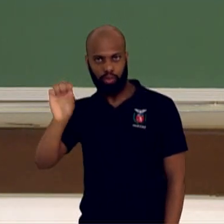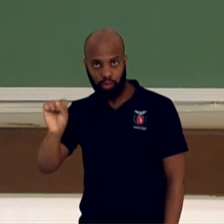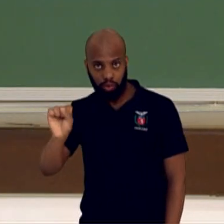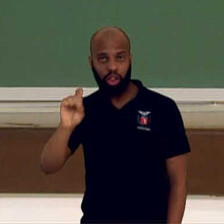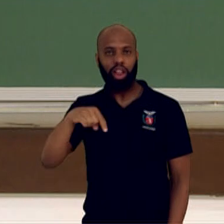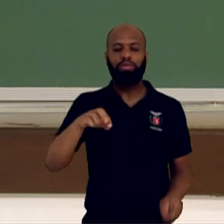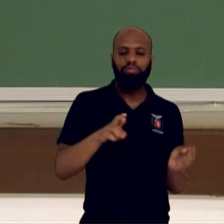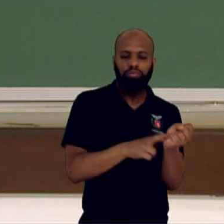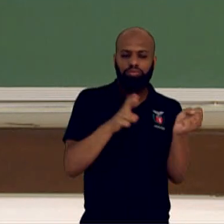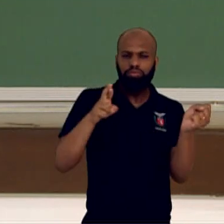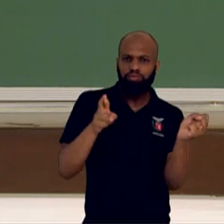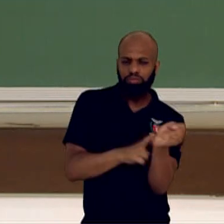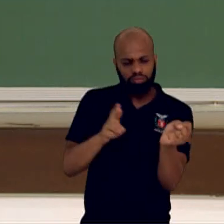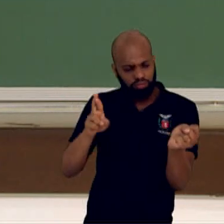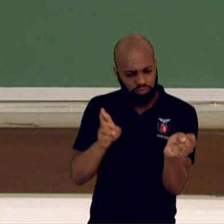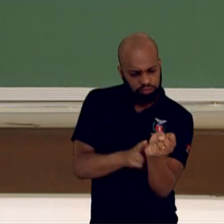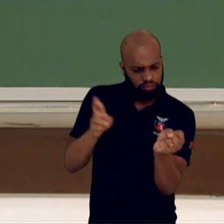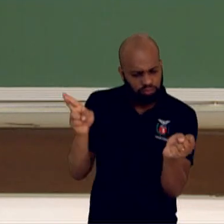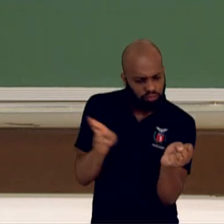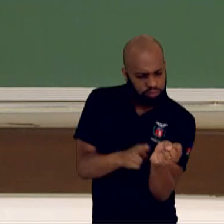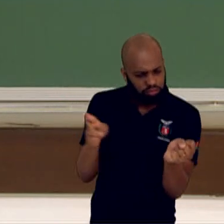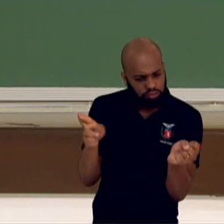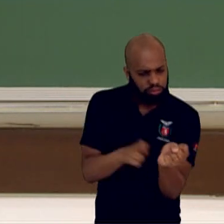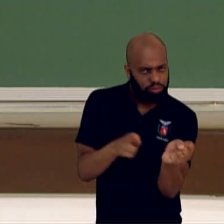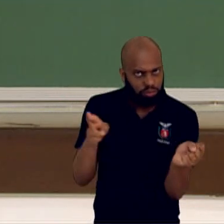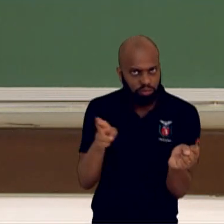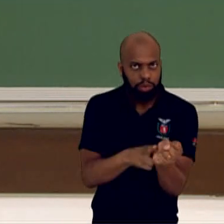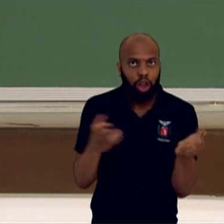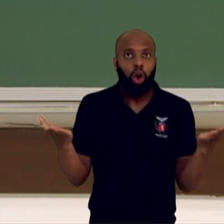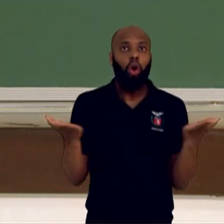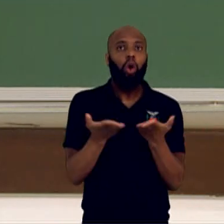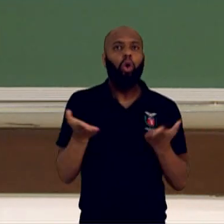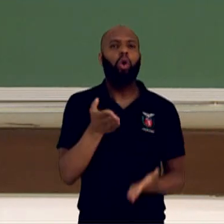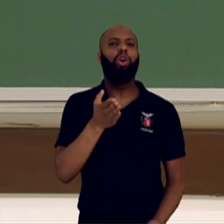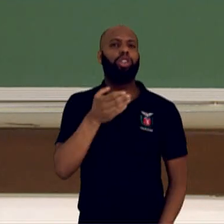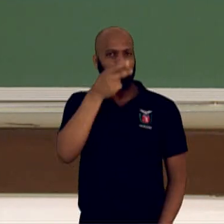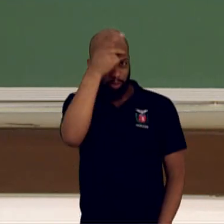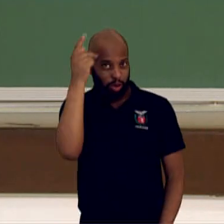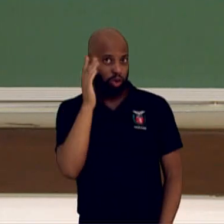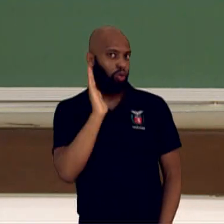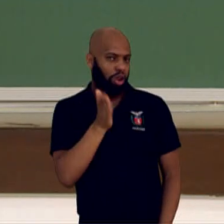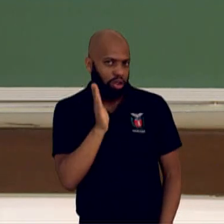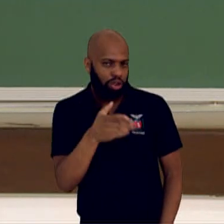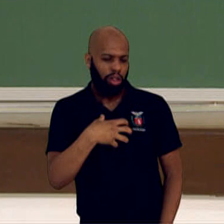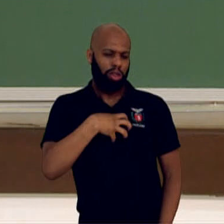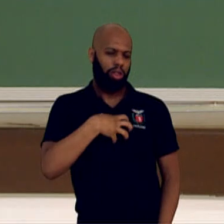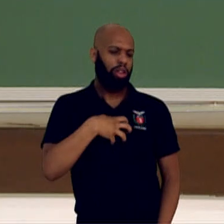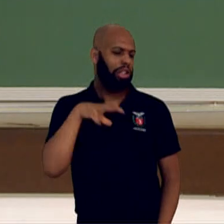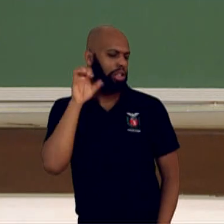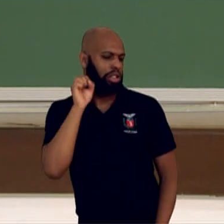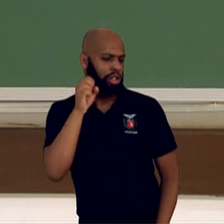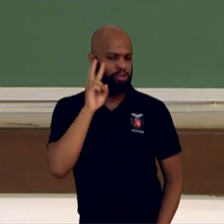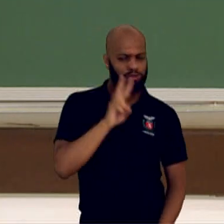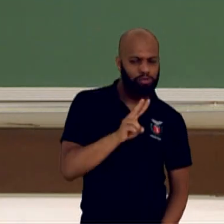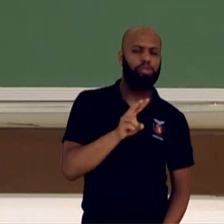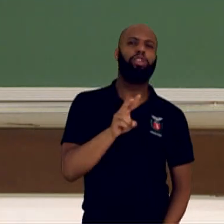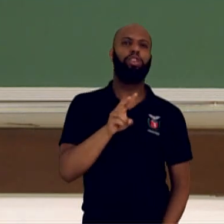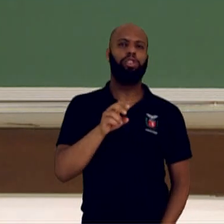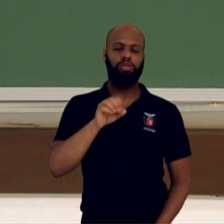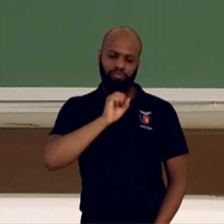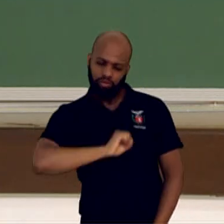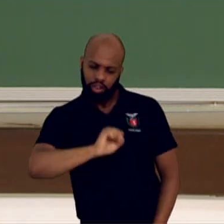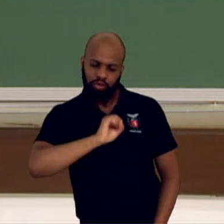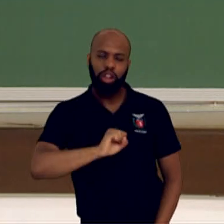aquela batida marcante que até a gente hoje, quem escutou já o funk, consegue identificar, eles trouxeram